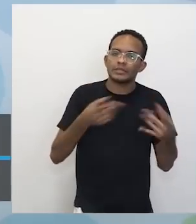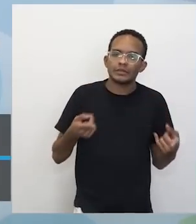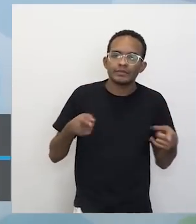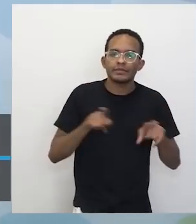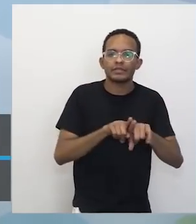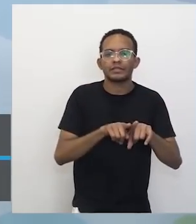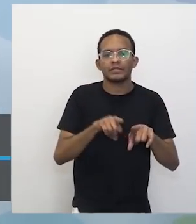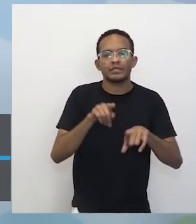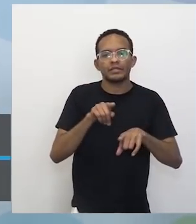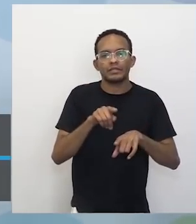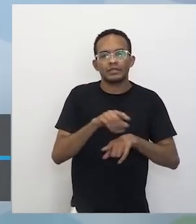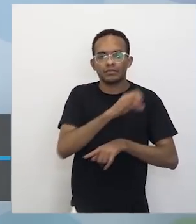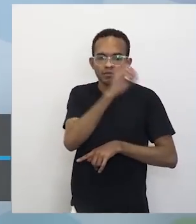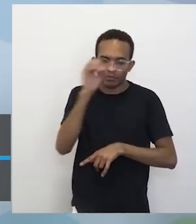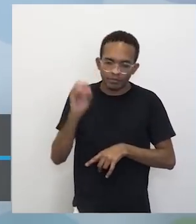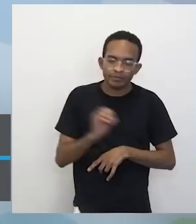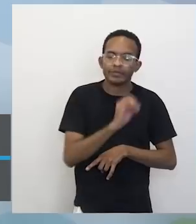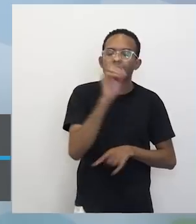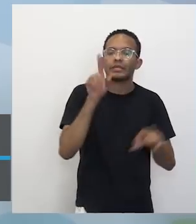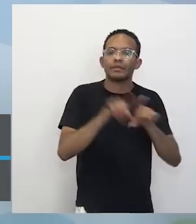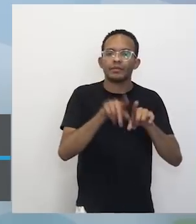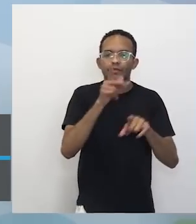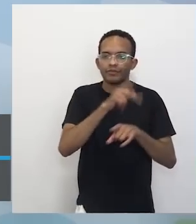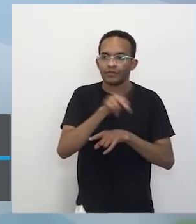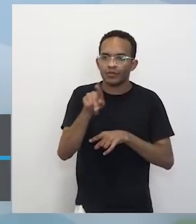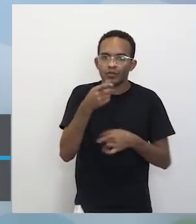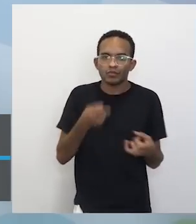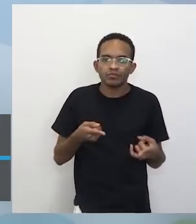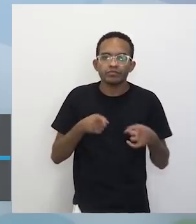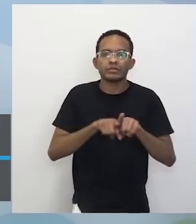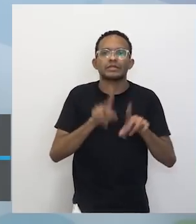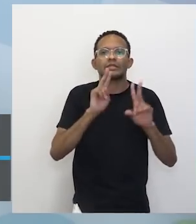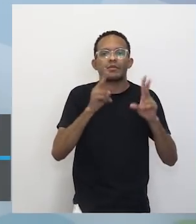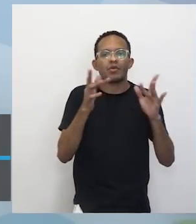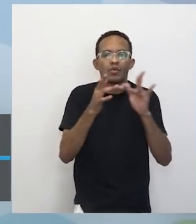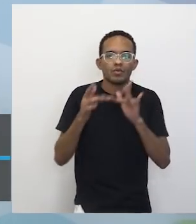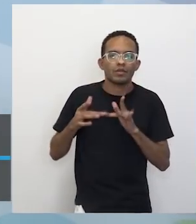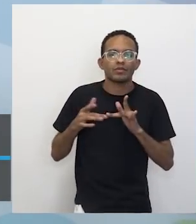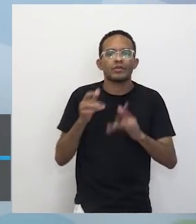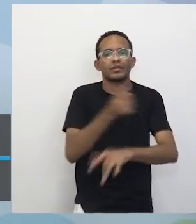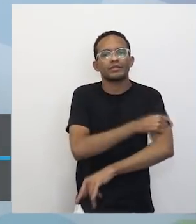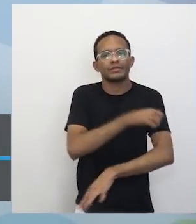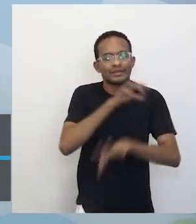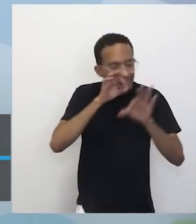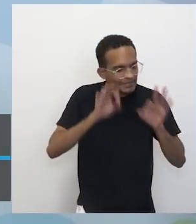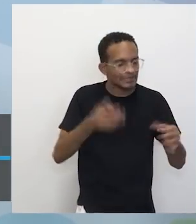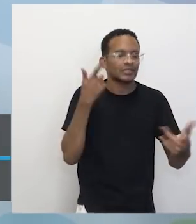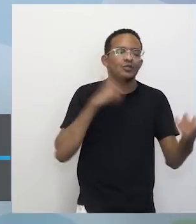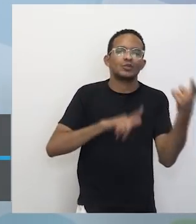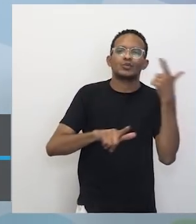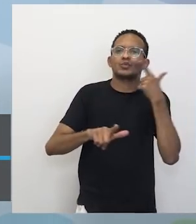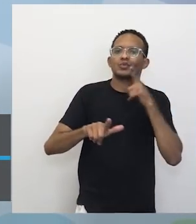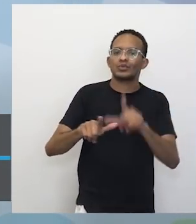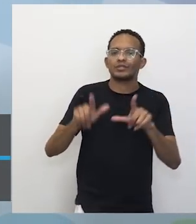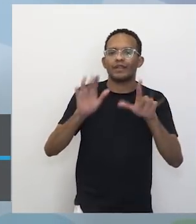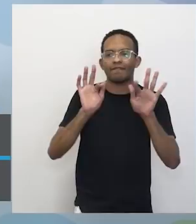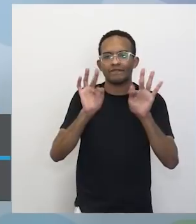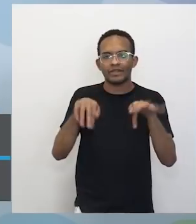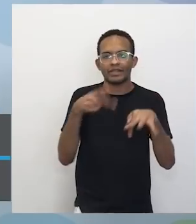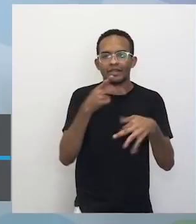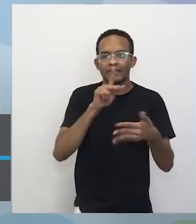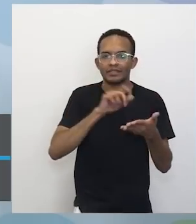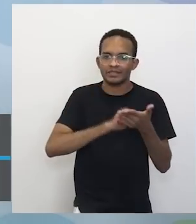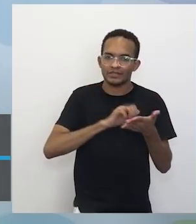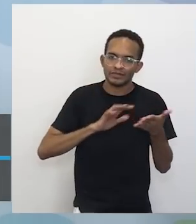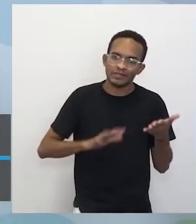entre CM e os professores, né? Aí em contato direto com os estudantes e com certeza aí vão conseguir aí findar essa